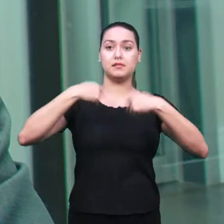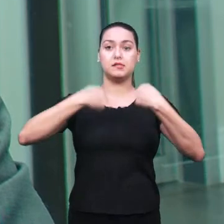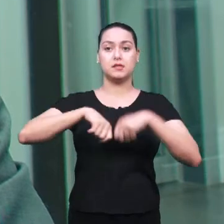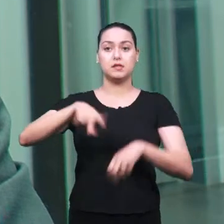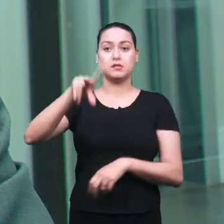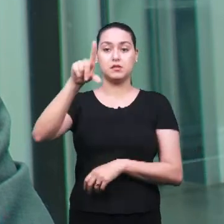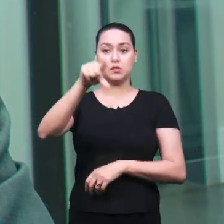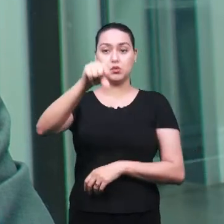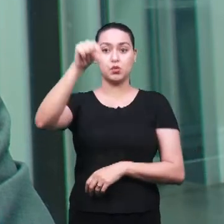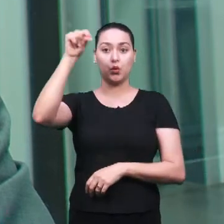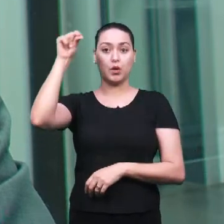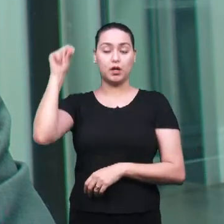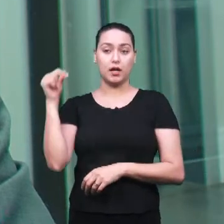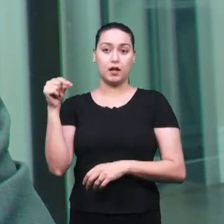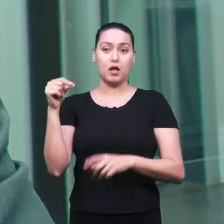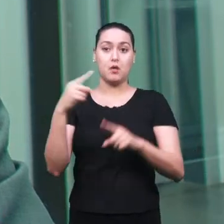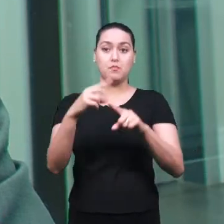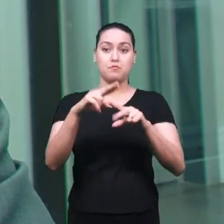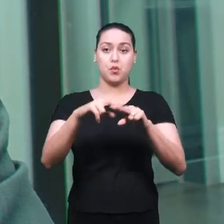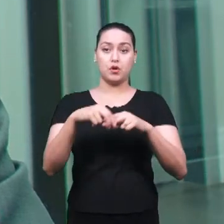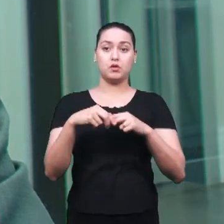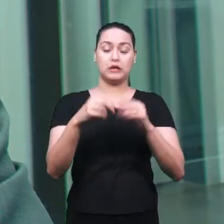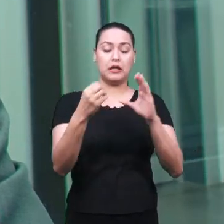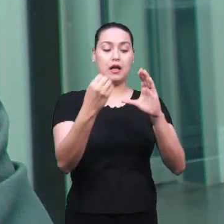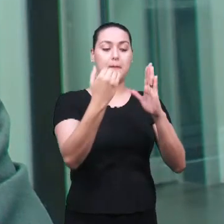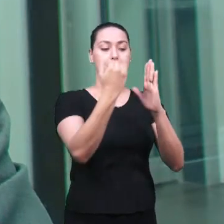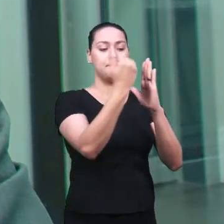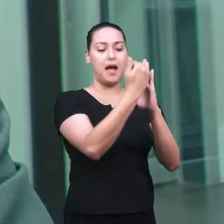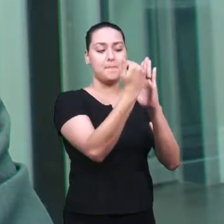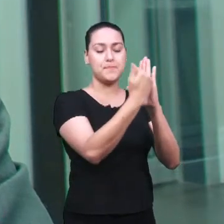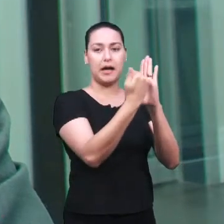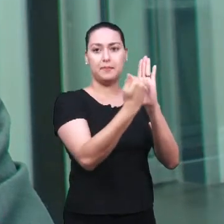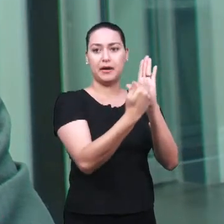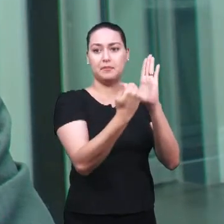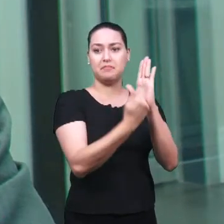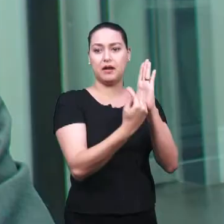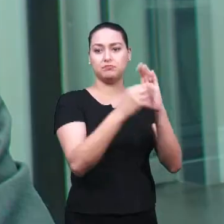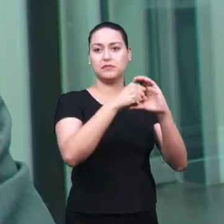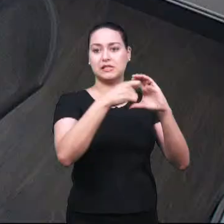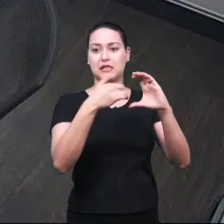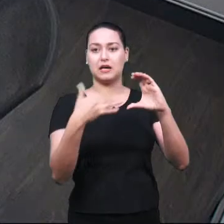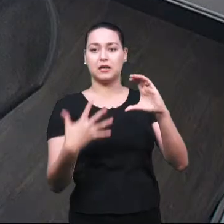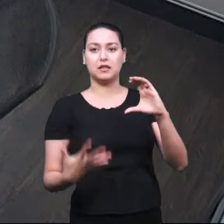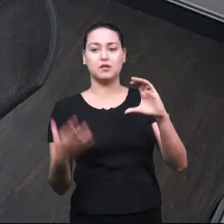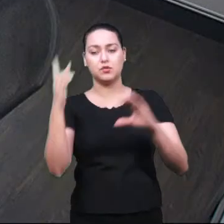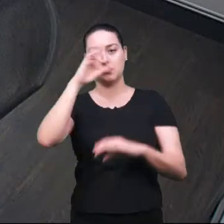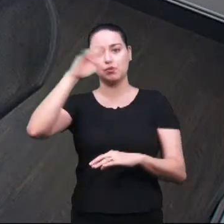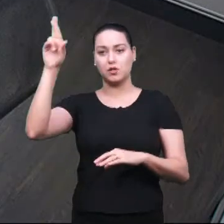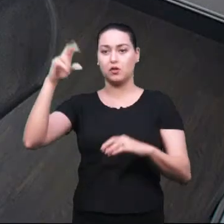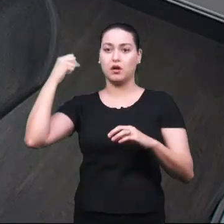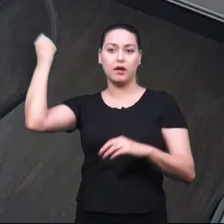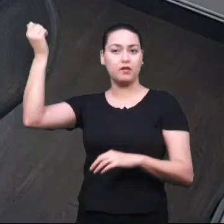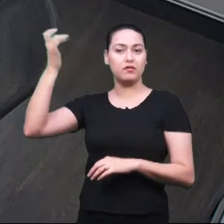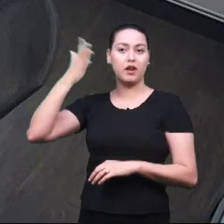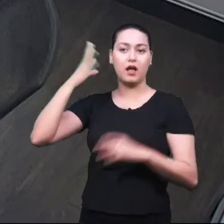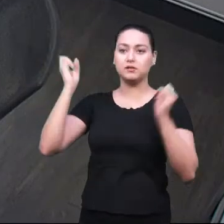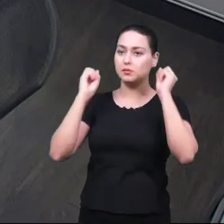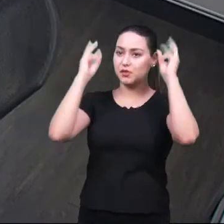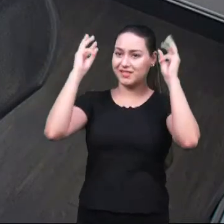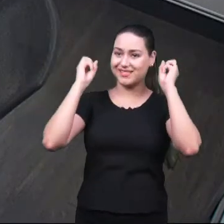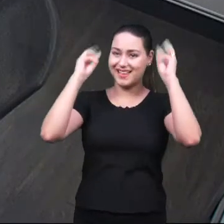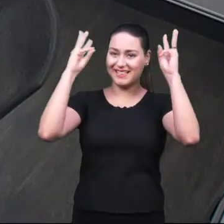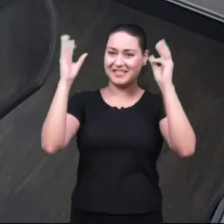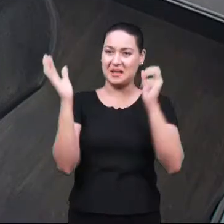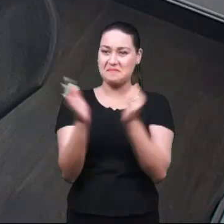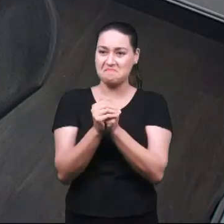as prescrições proféticas que o Senhor havia revelado a Moisés. Amém. Então o pastor Ricardo